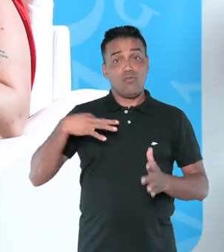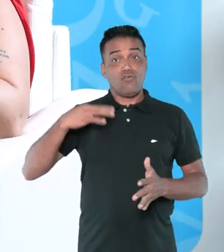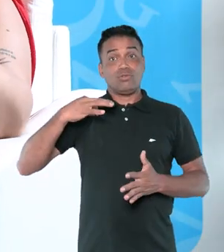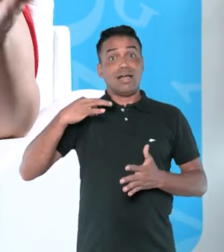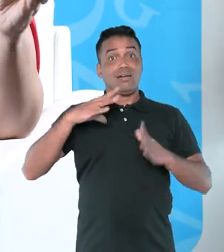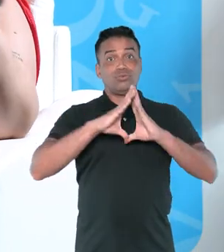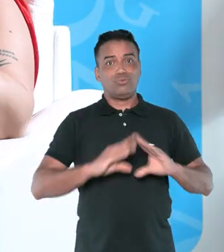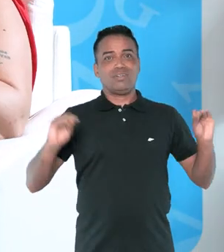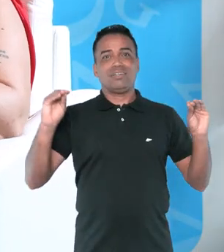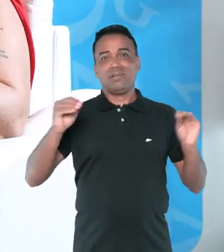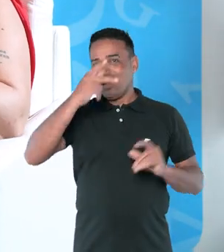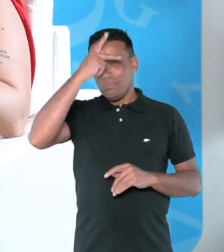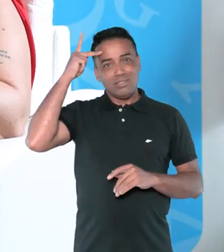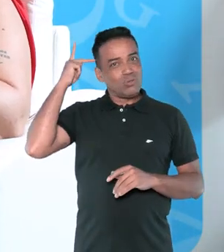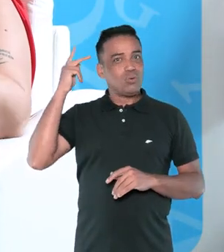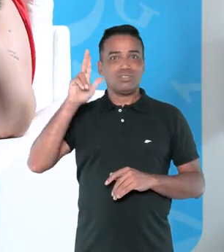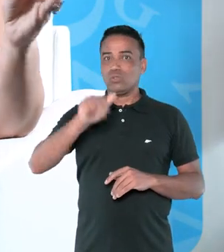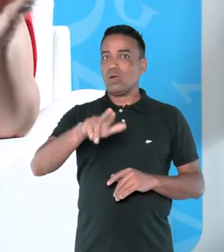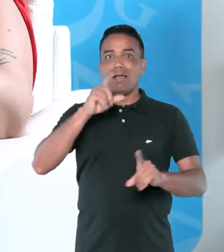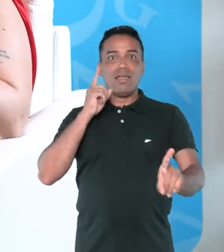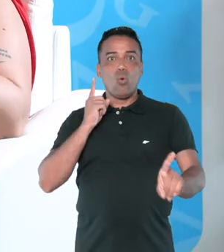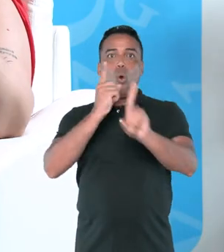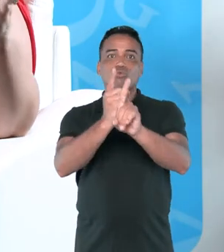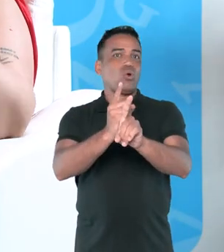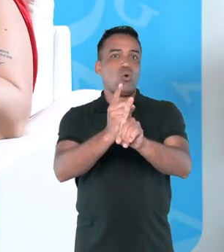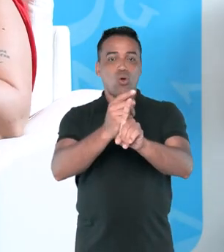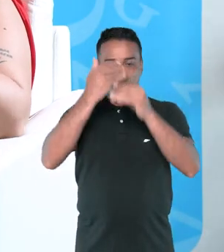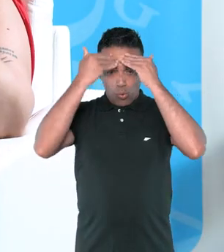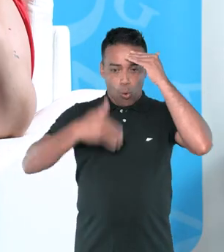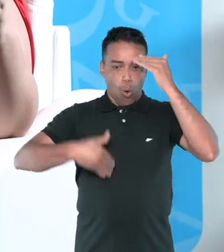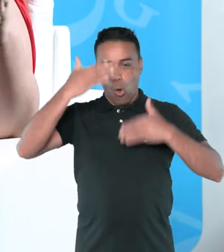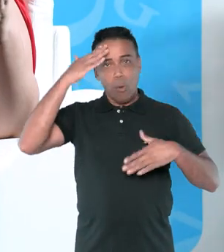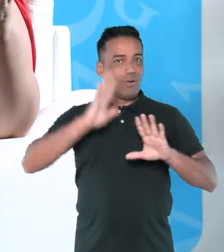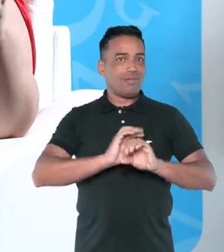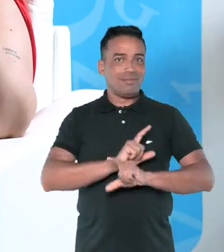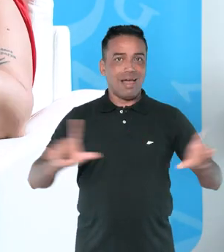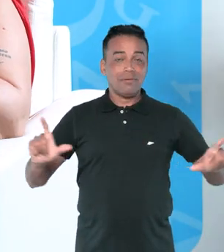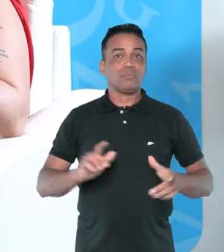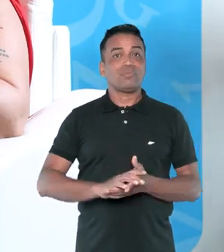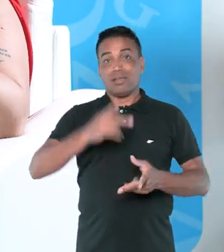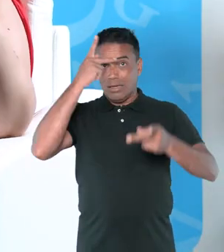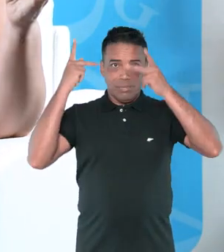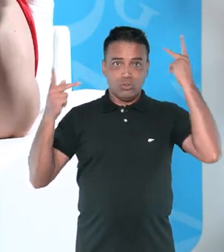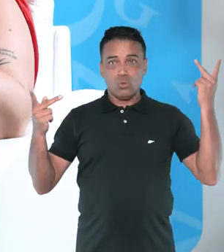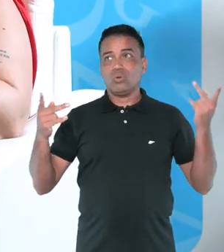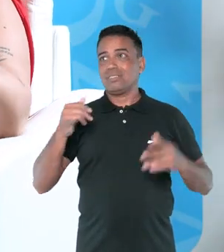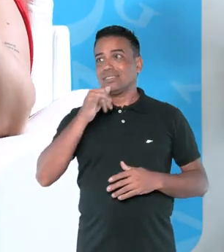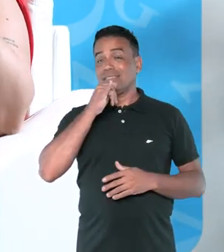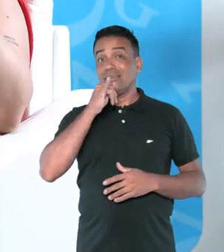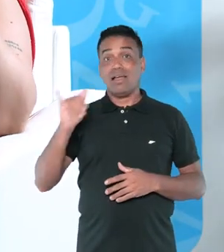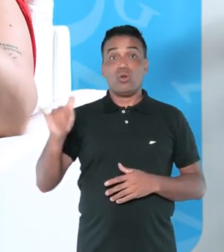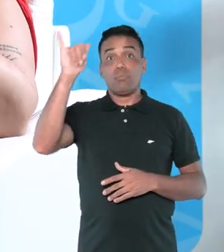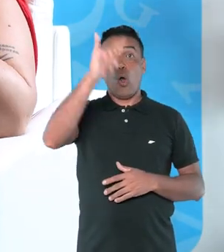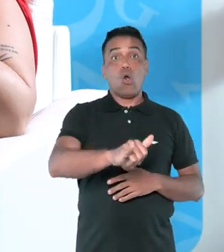de desaparecimento, pessoas que nunca mais foram encontradas, mas não encontraram o corpo, encontraram, não sei. E pessoas que desaparecem, sumidouro de aeroporto.